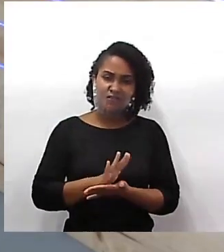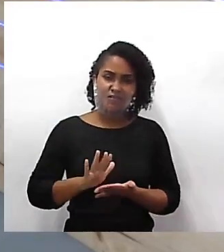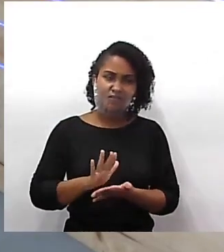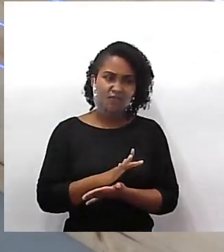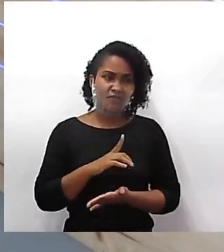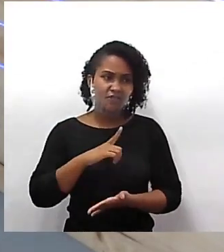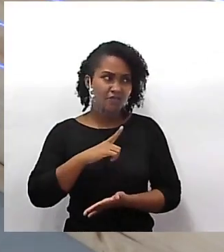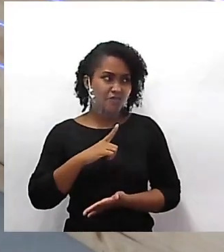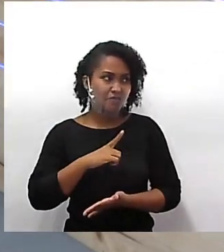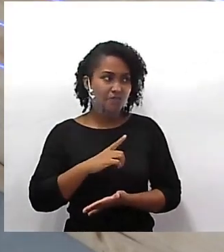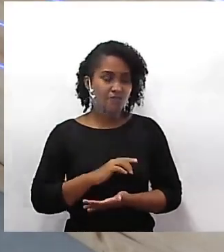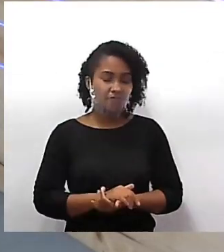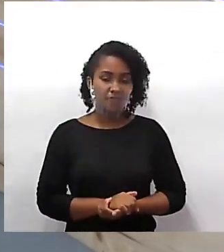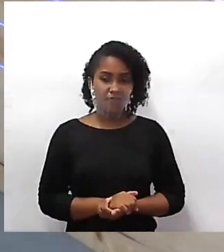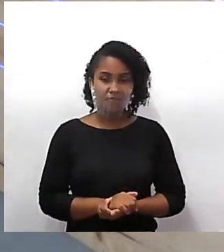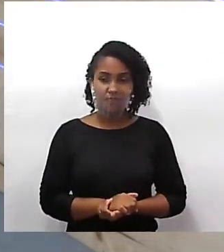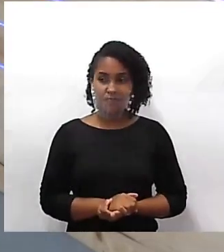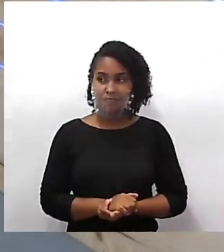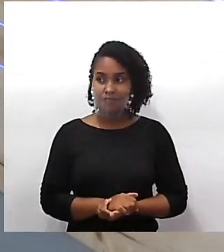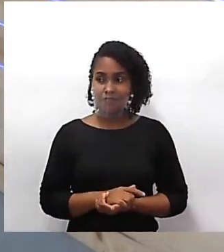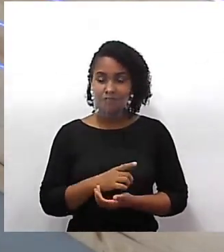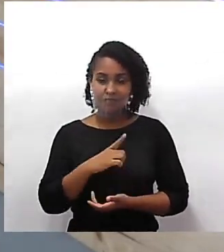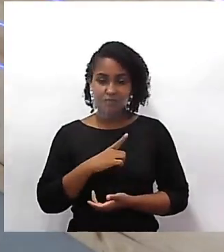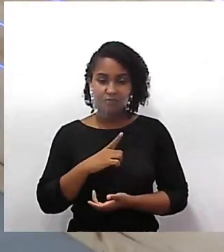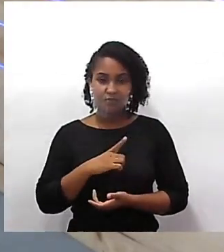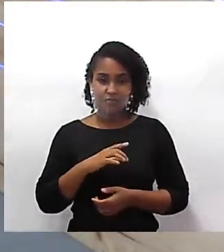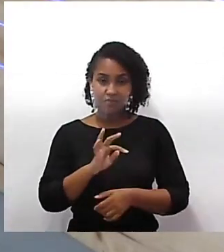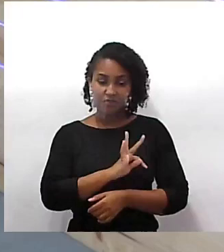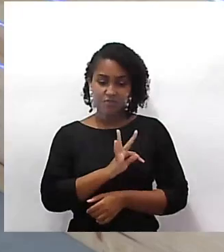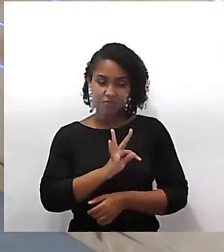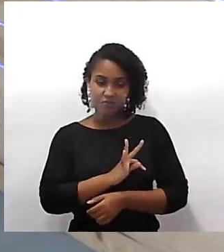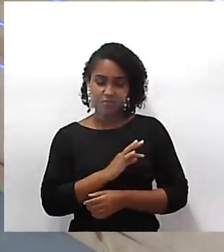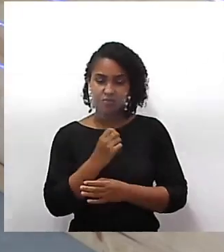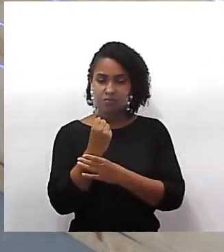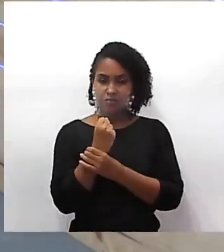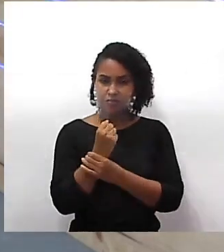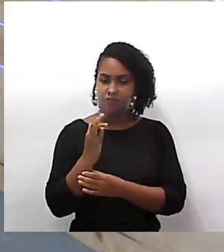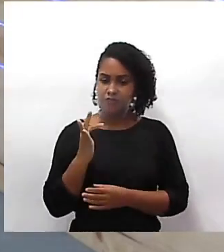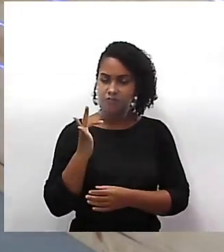deverão ser tomadas. Você, como um técnico de segurança,